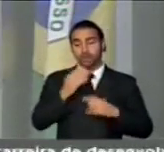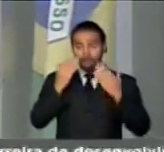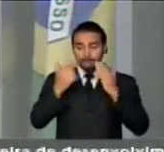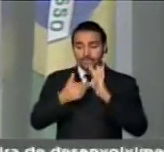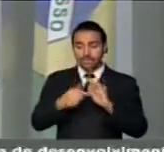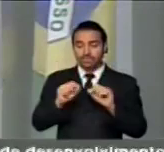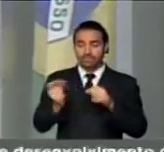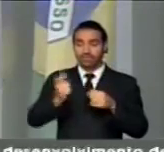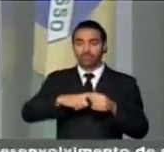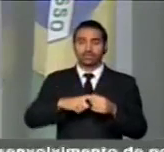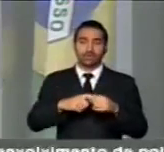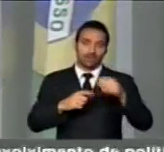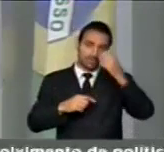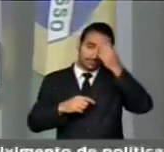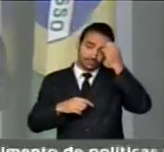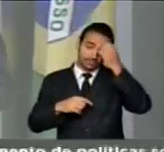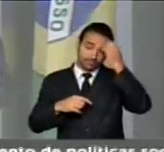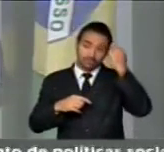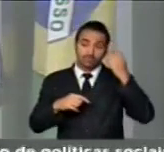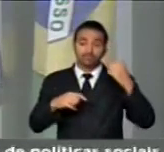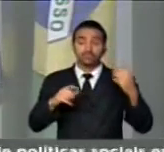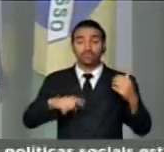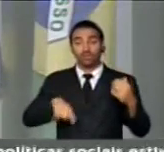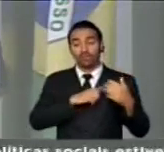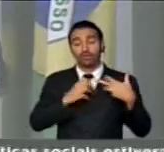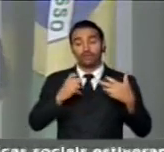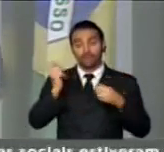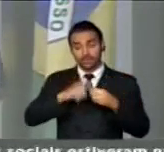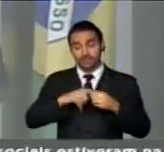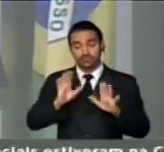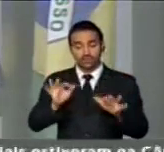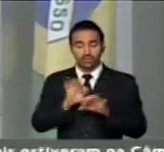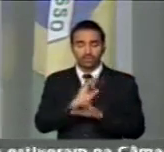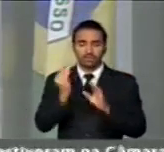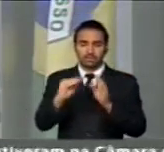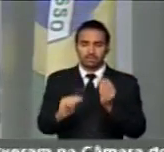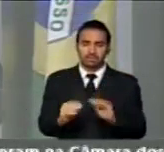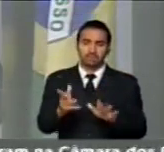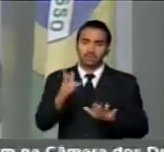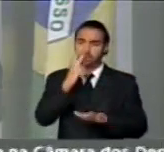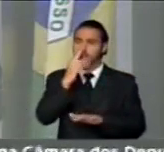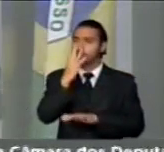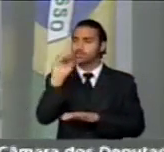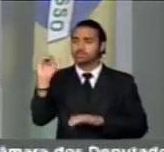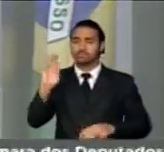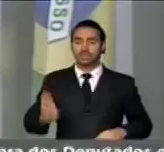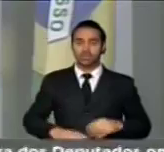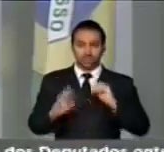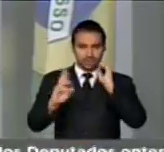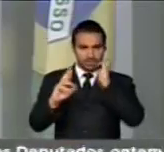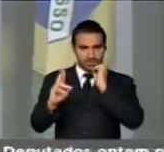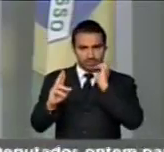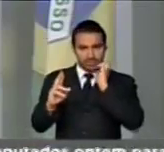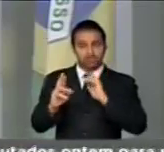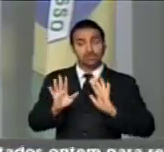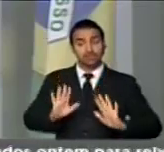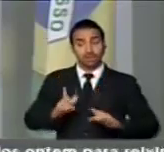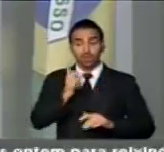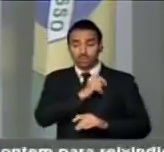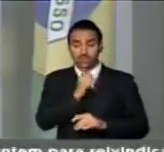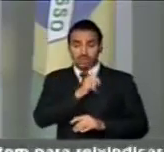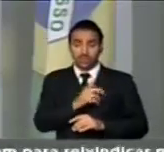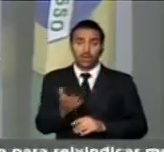de recomposição. O que queríamos recompor estava na ordem de um pouco mais de 400 milhões. Conseguimos